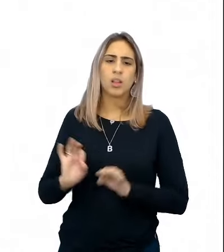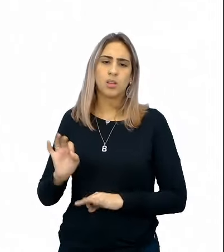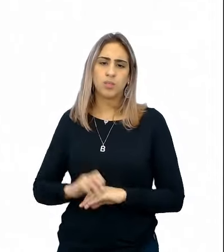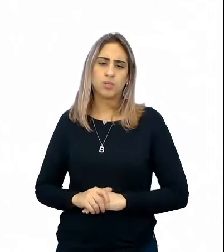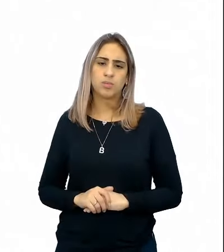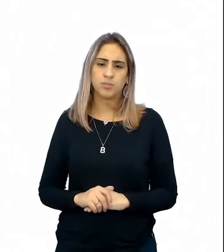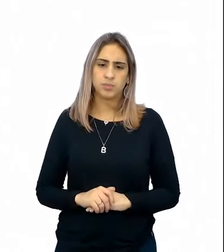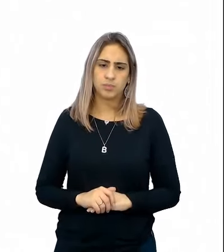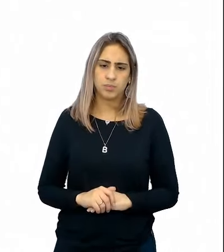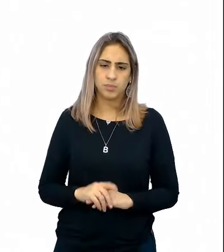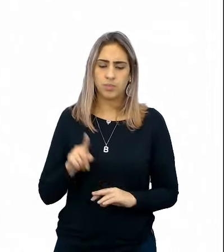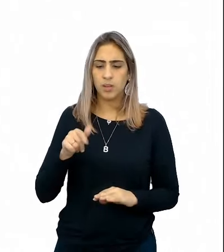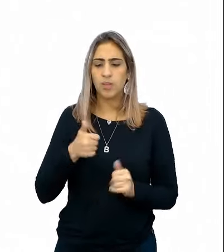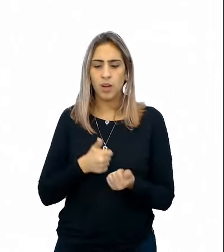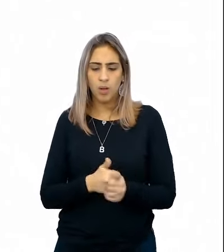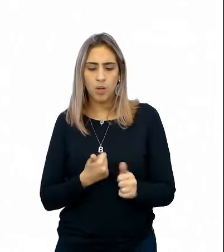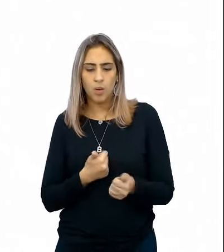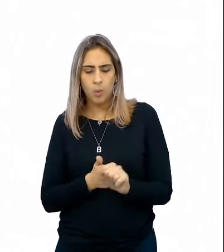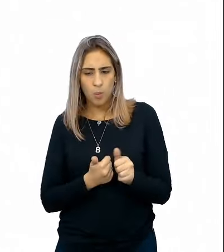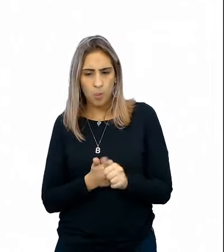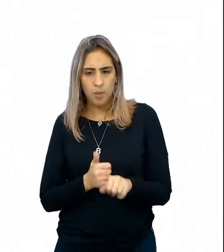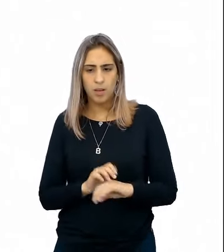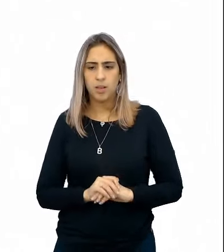que ele vai acompanhar